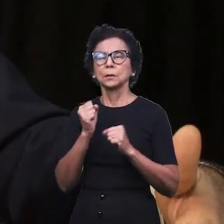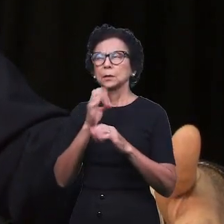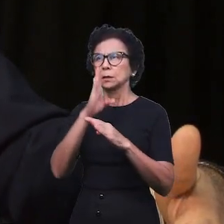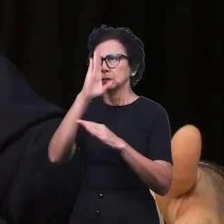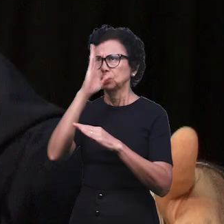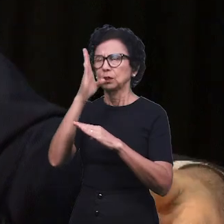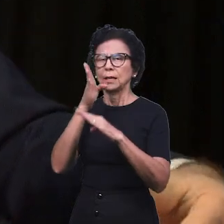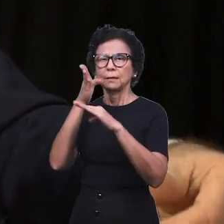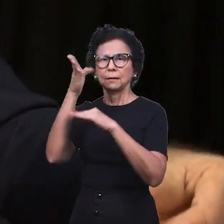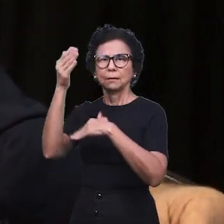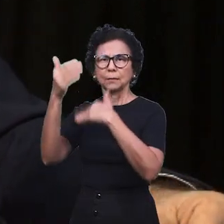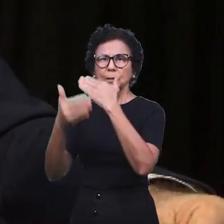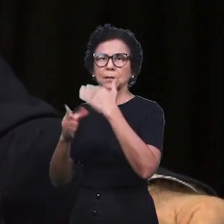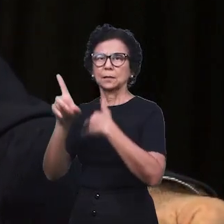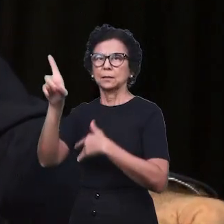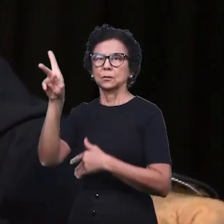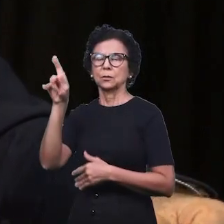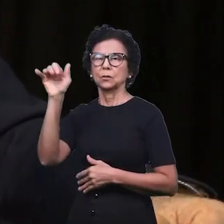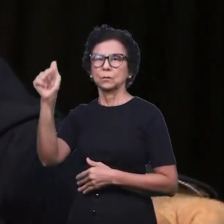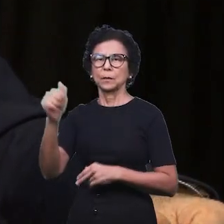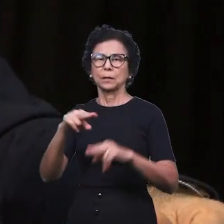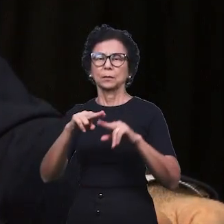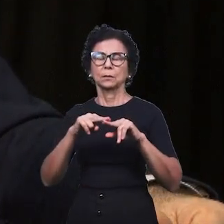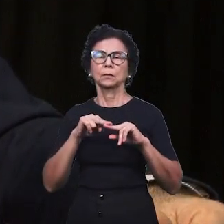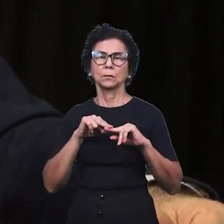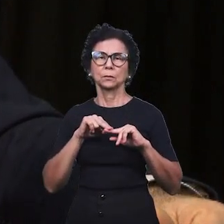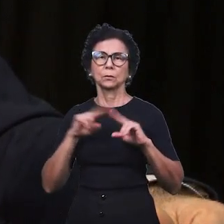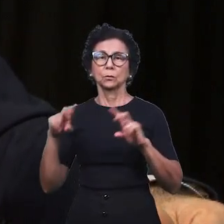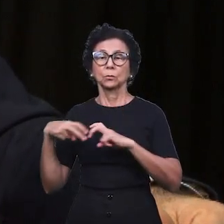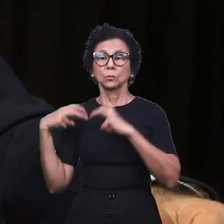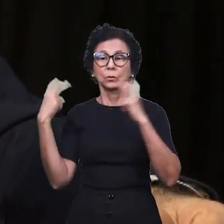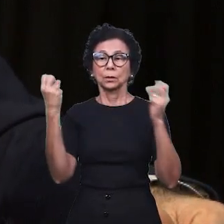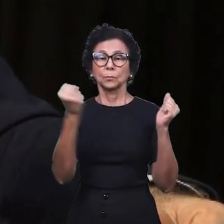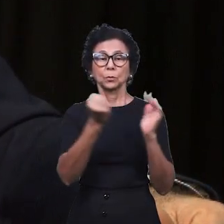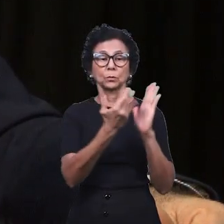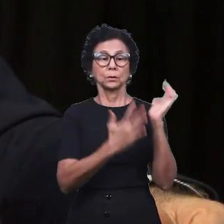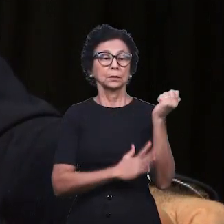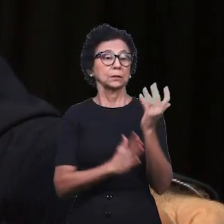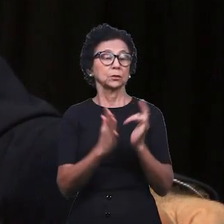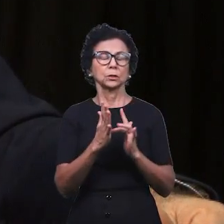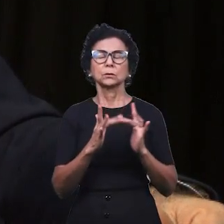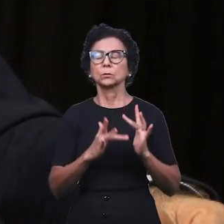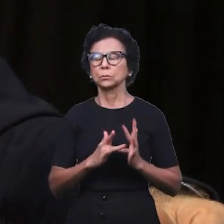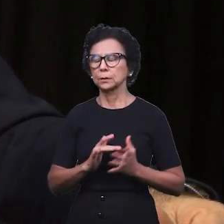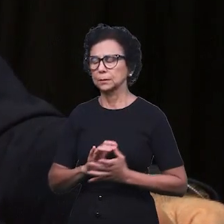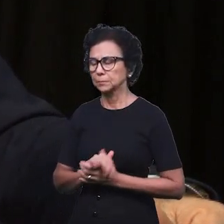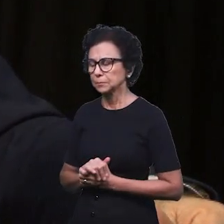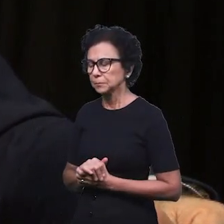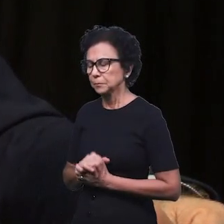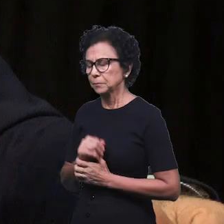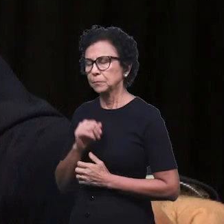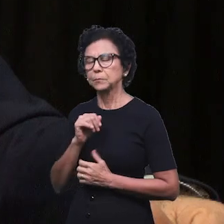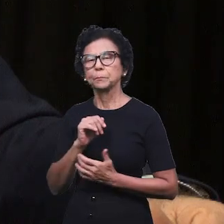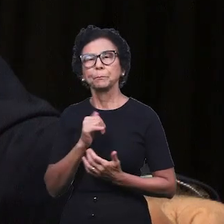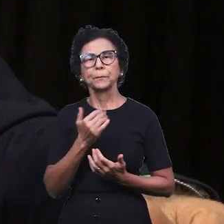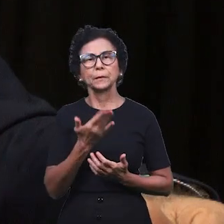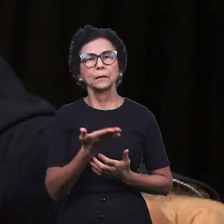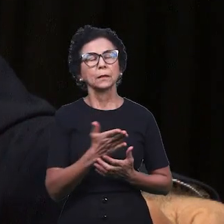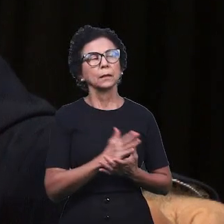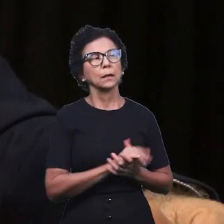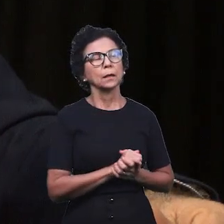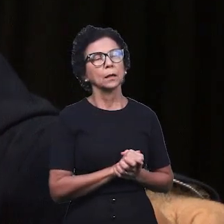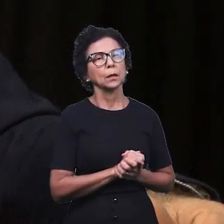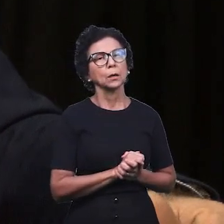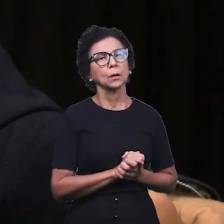De Deus está até falando com a irmã, né? O sentido do culto. Quando é que o culto tem sentido para nós? Quando você está